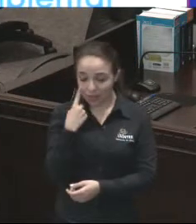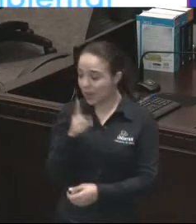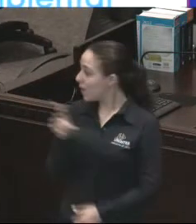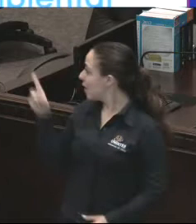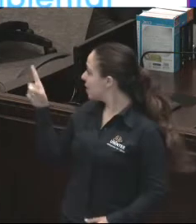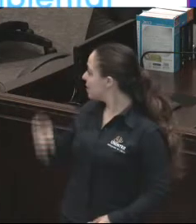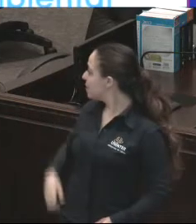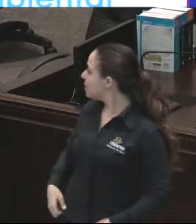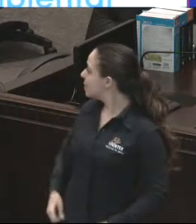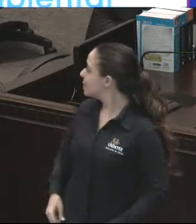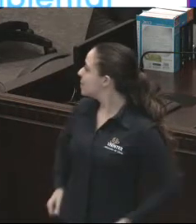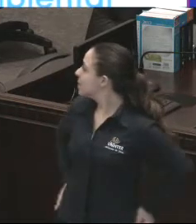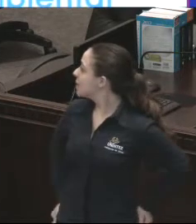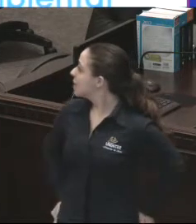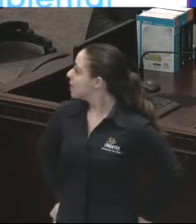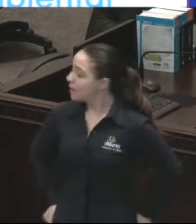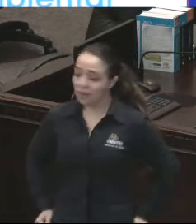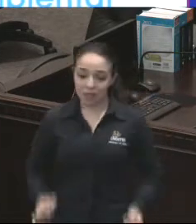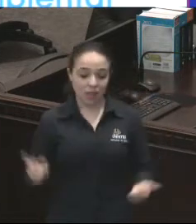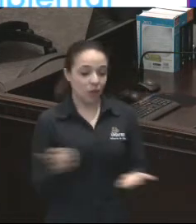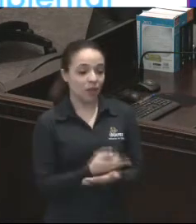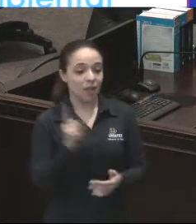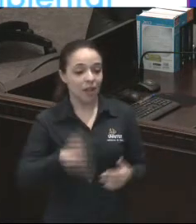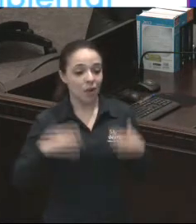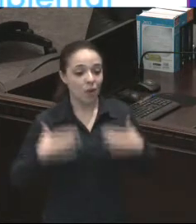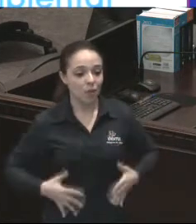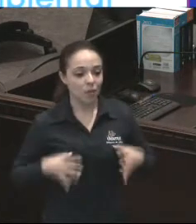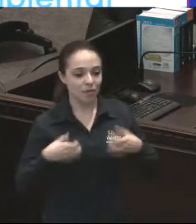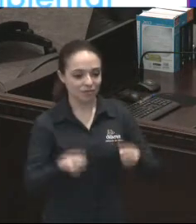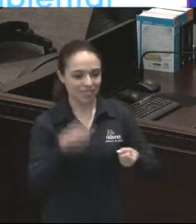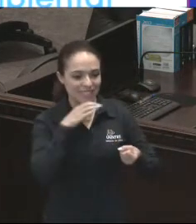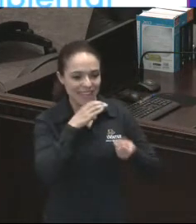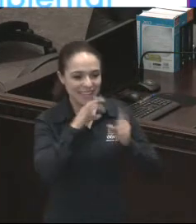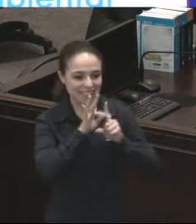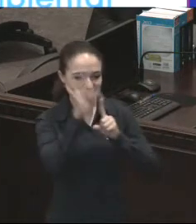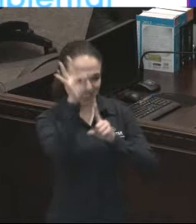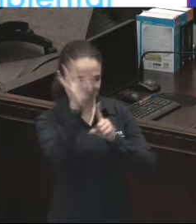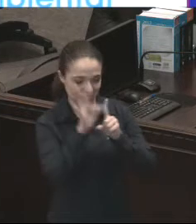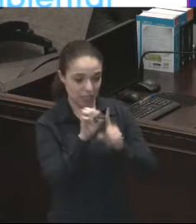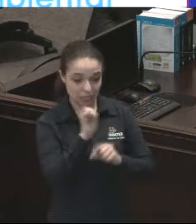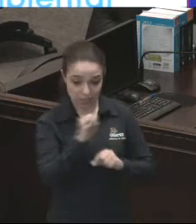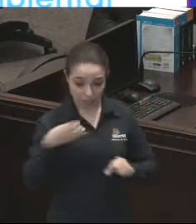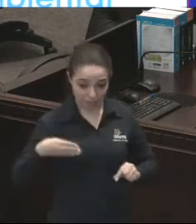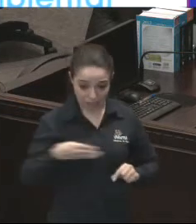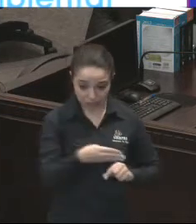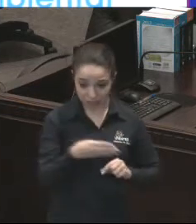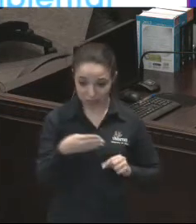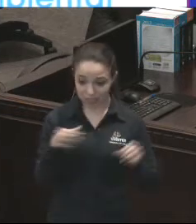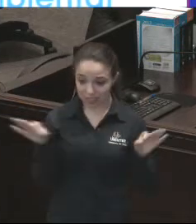resposta inflamatória é uma resposta de defesa do organismo. Então, se o peixe não tiver uma